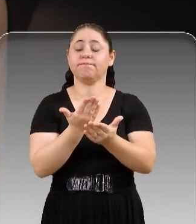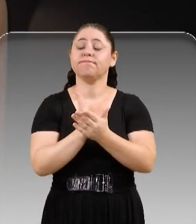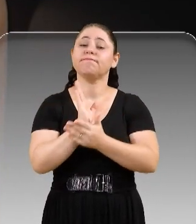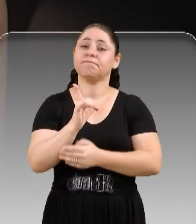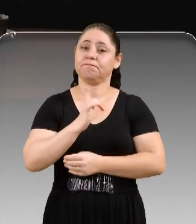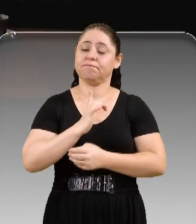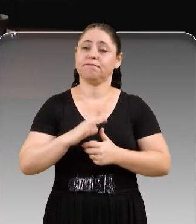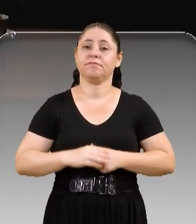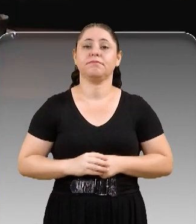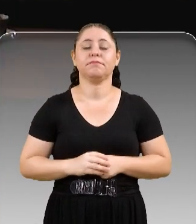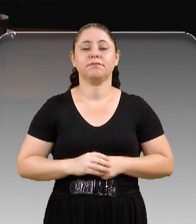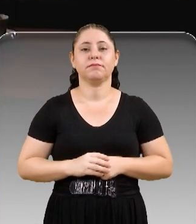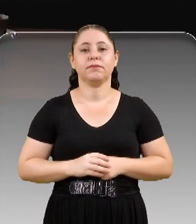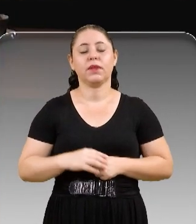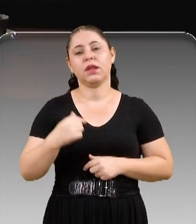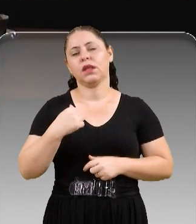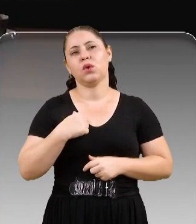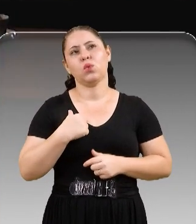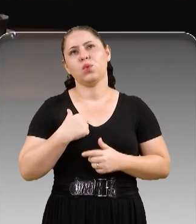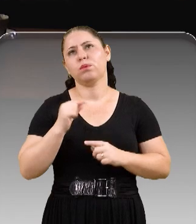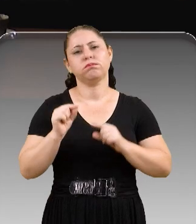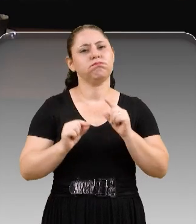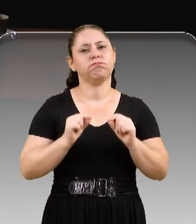dedica. Então eu acabei